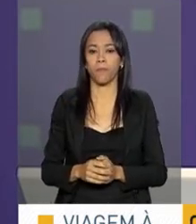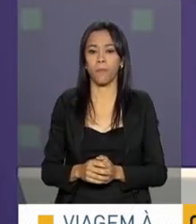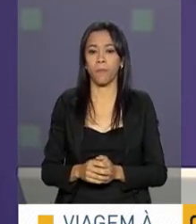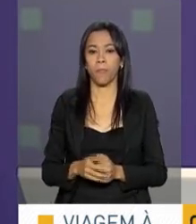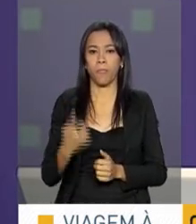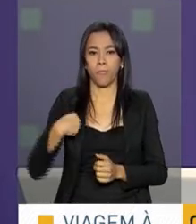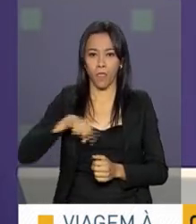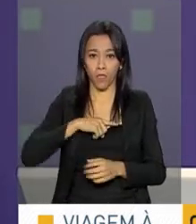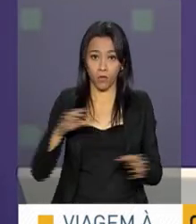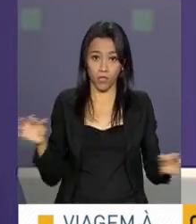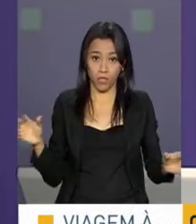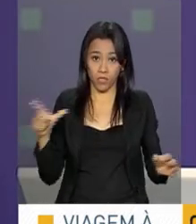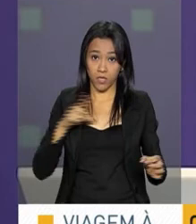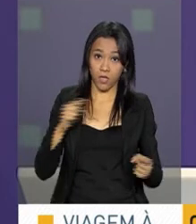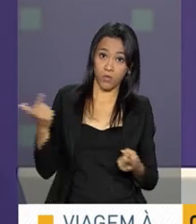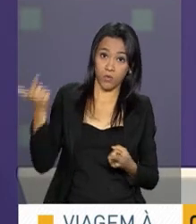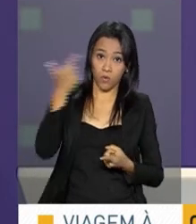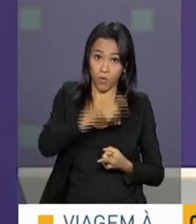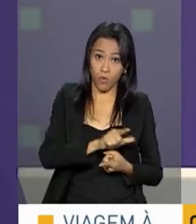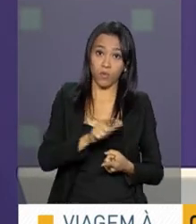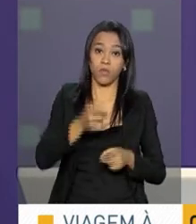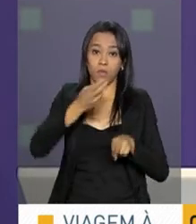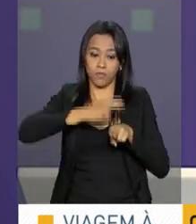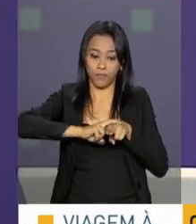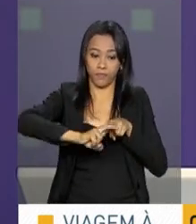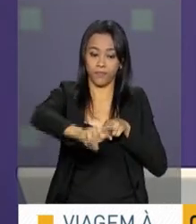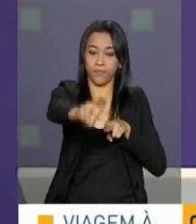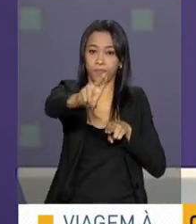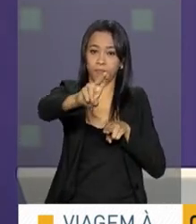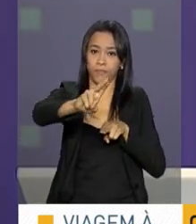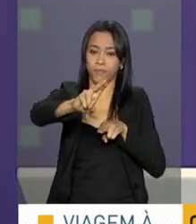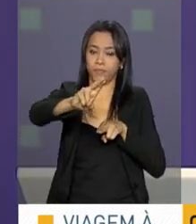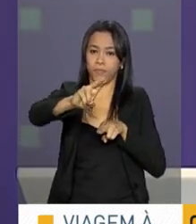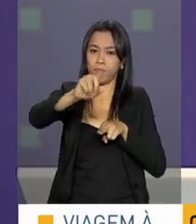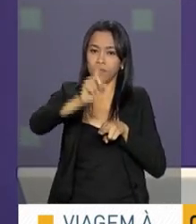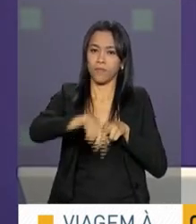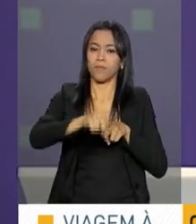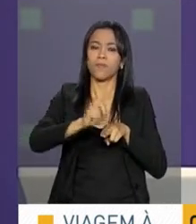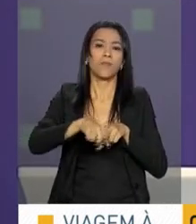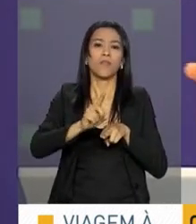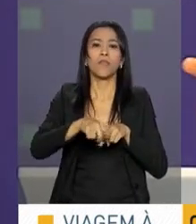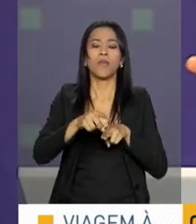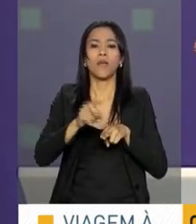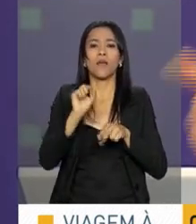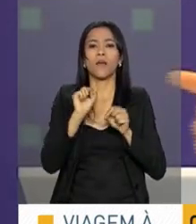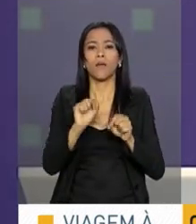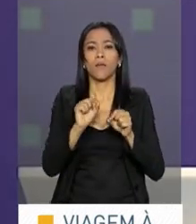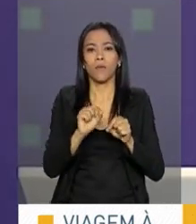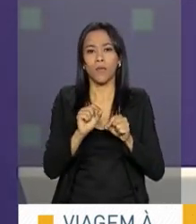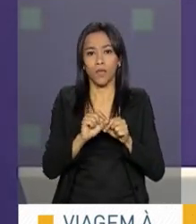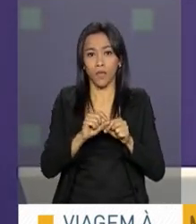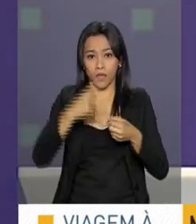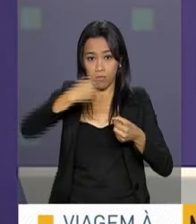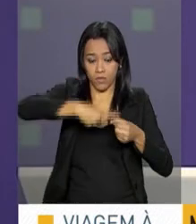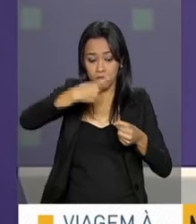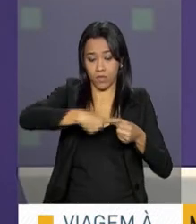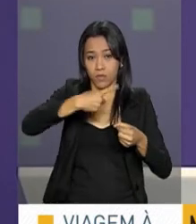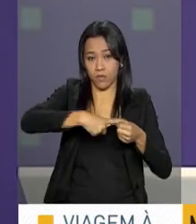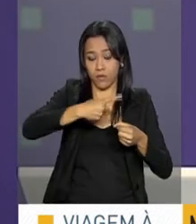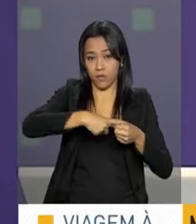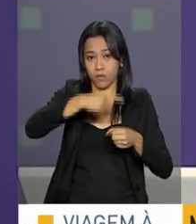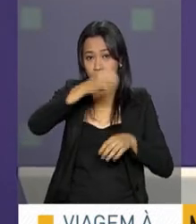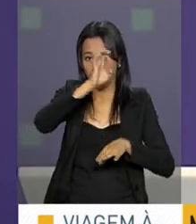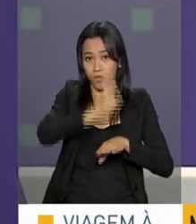Nós temos a Ferrogrão. A Ferrogrão essa é uma ferrovia Greenfield, que liga Lucas do Rio Verde, no Mato